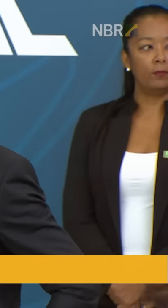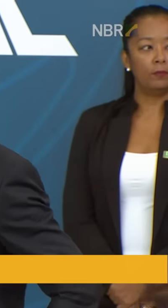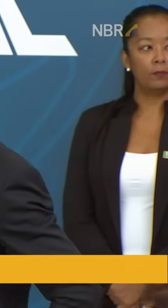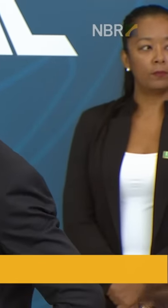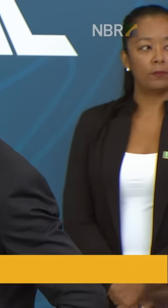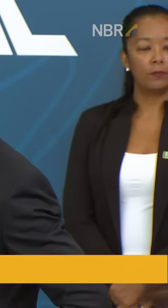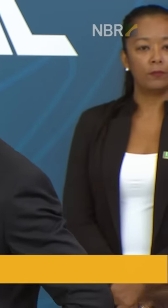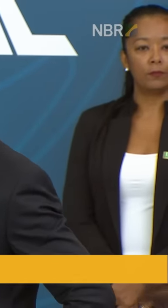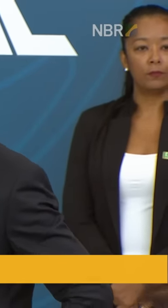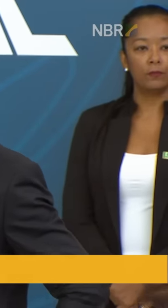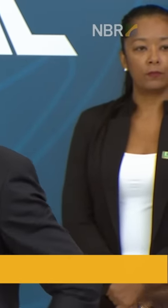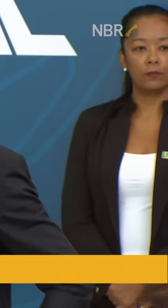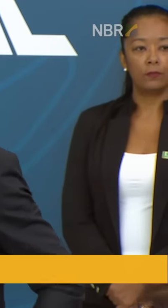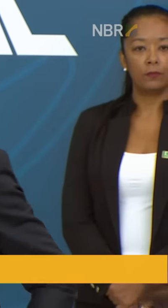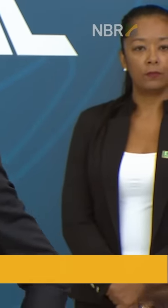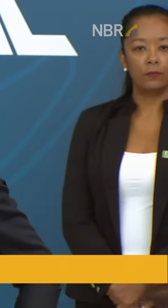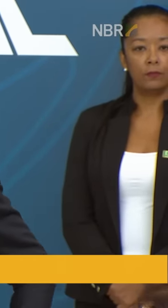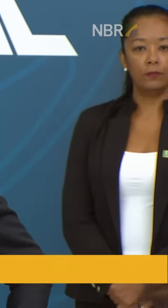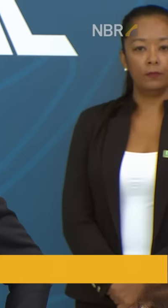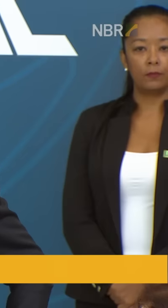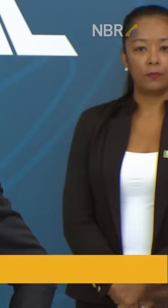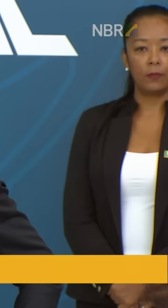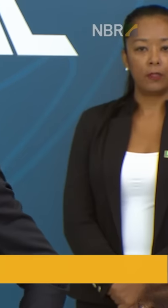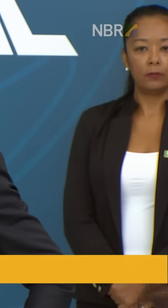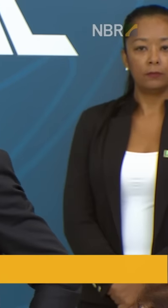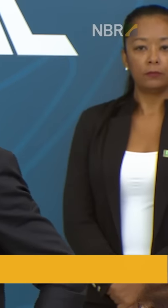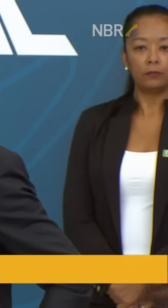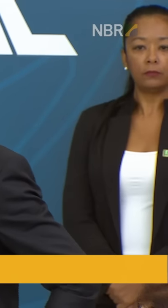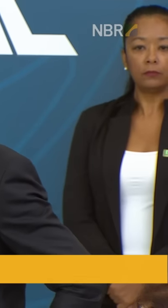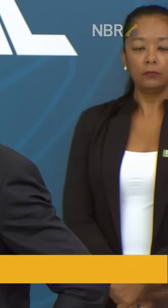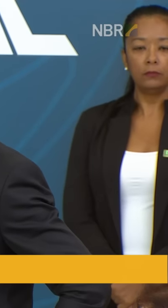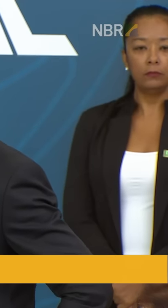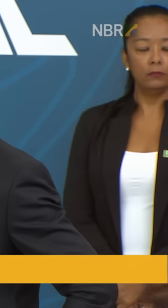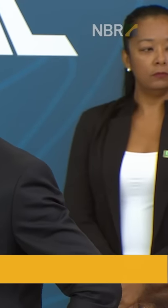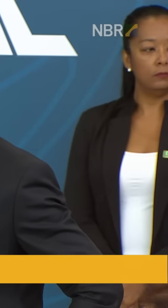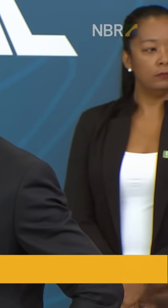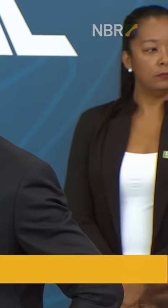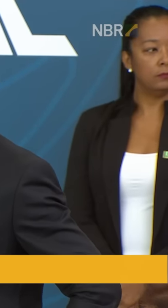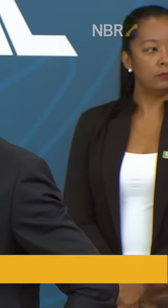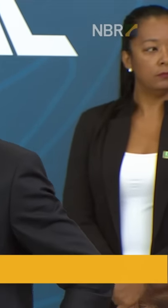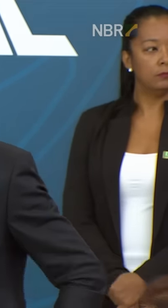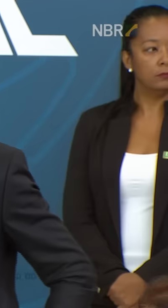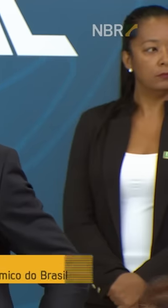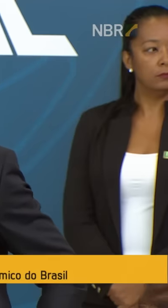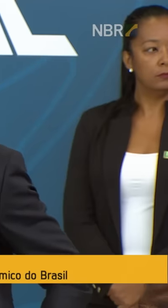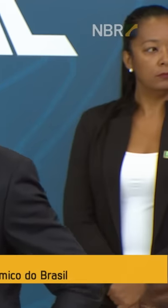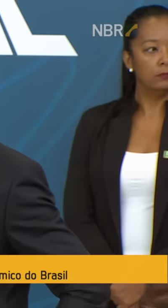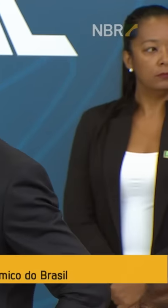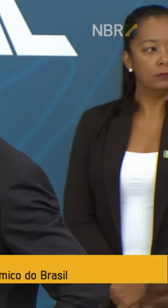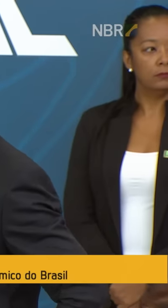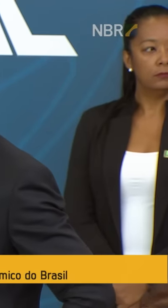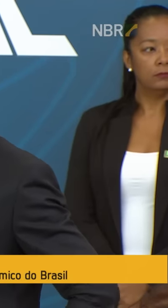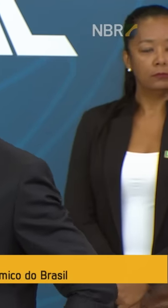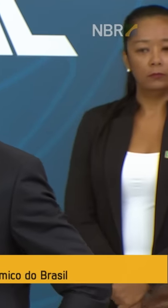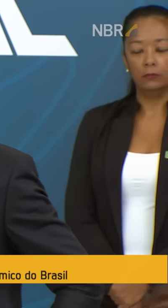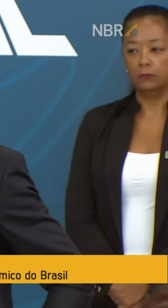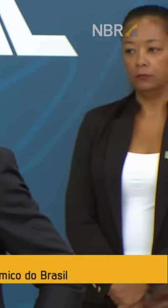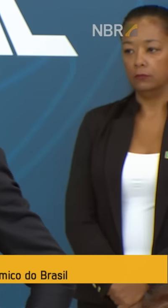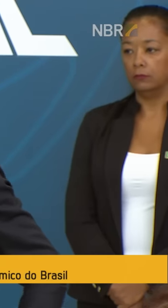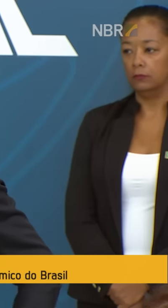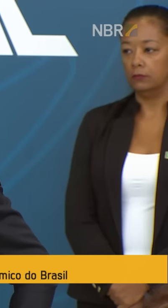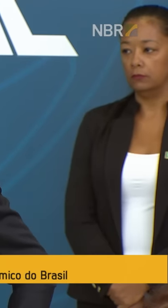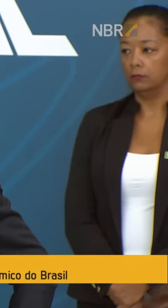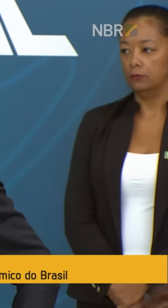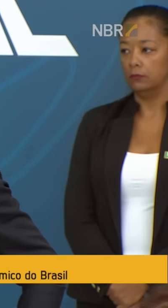crescimento através do consumo. As nossas dificuldades são enormes. Existem coisas boas? É claro que existem coisas boas.